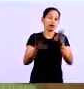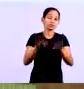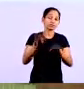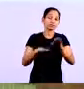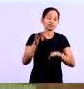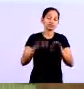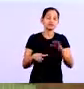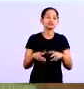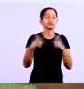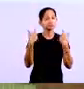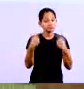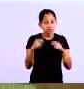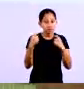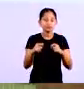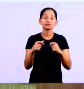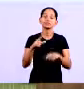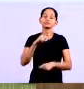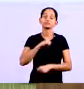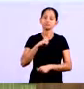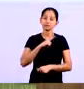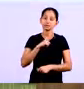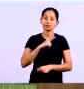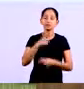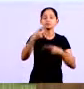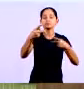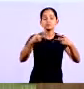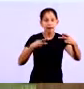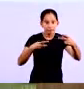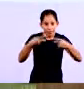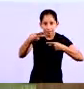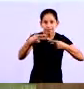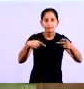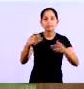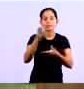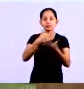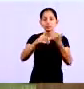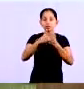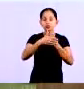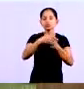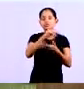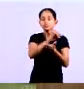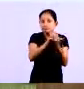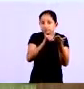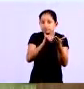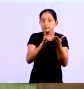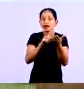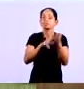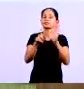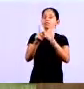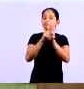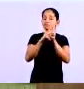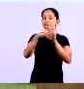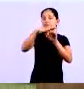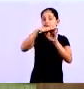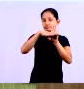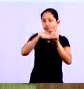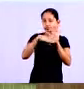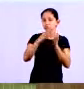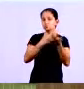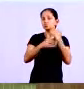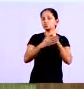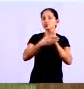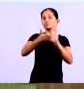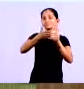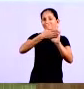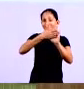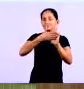Então, é para isso que existe planejamento tributário. Então, existe uma legislação tributária. Eu costumo